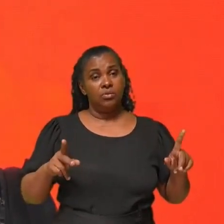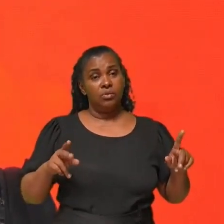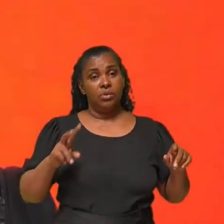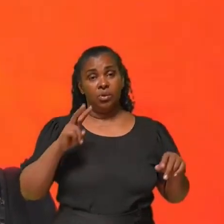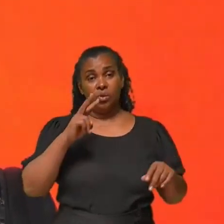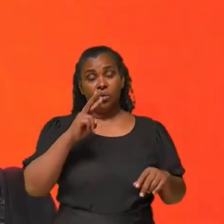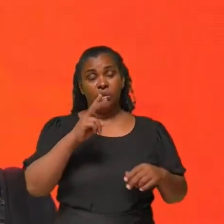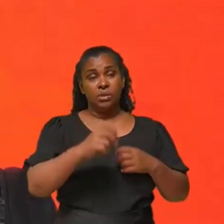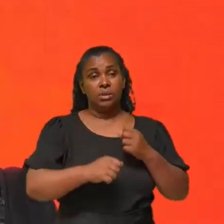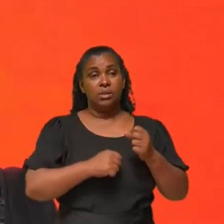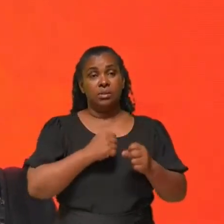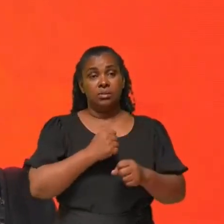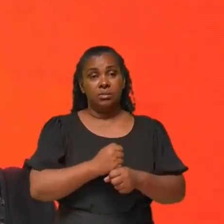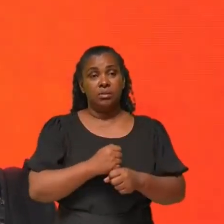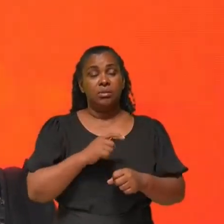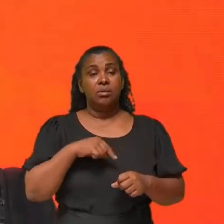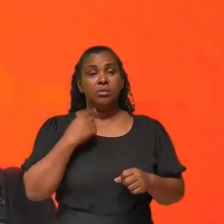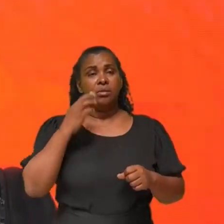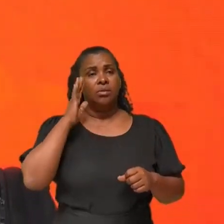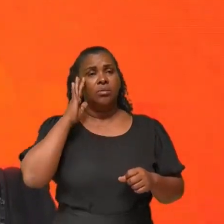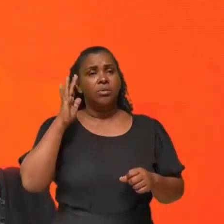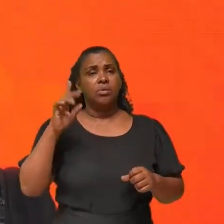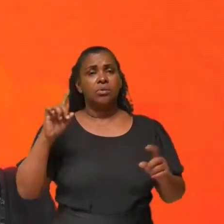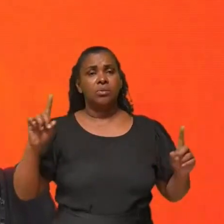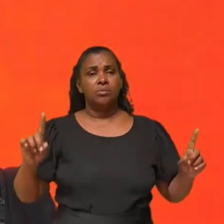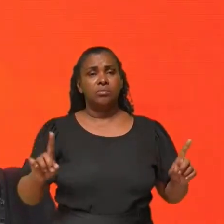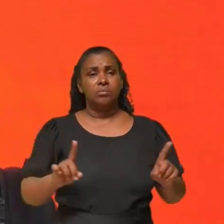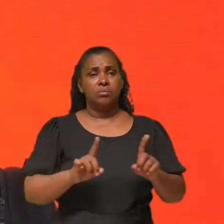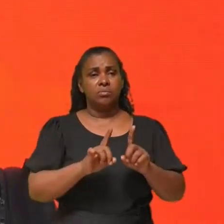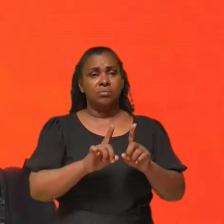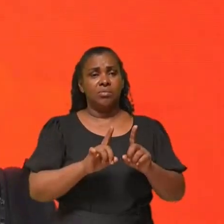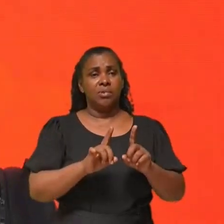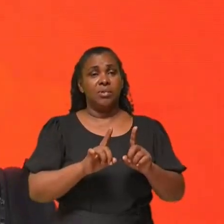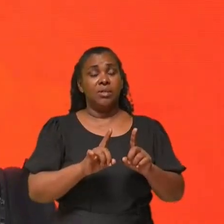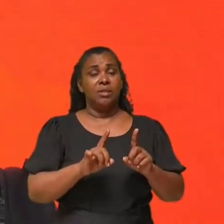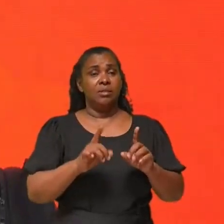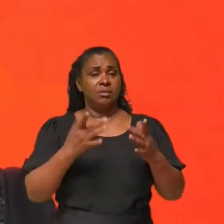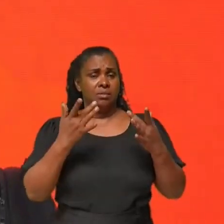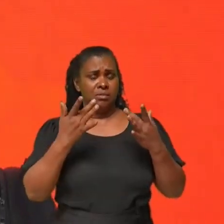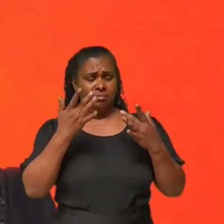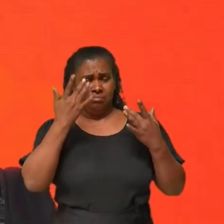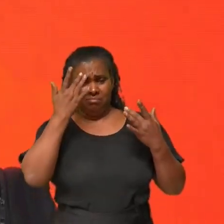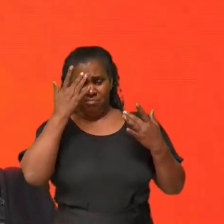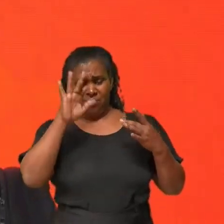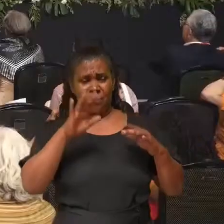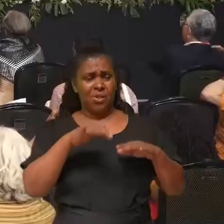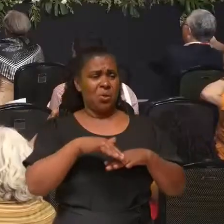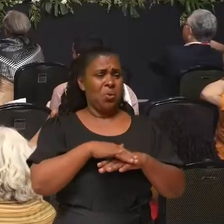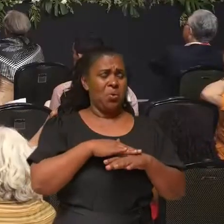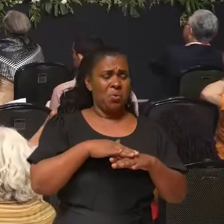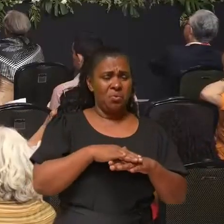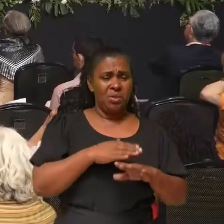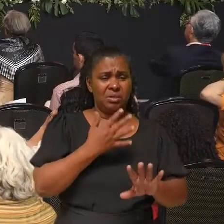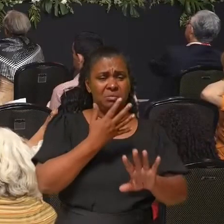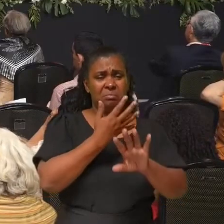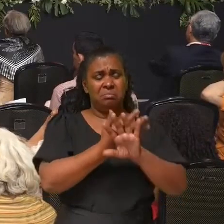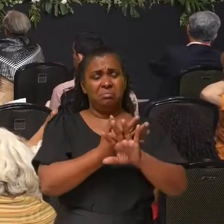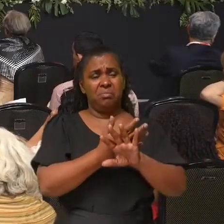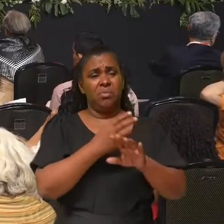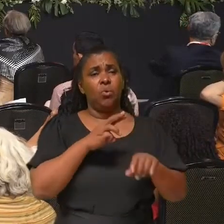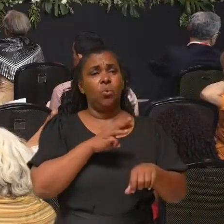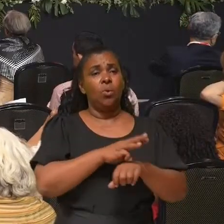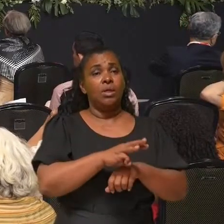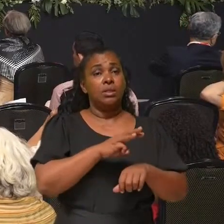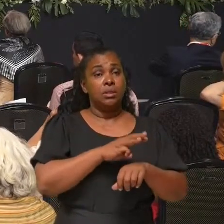eles se encontrassem, eles iriam se estranhar, porque só se conversam pelo WhatsApp. E eles não só se encontraram, se